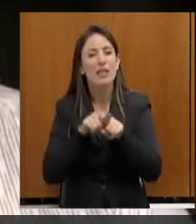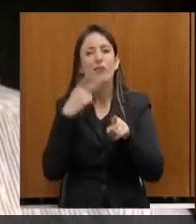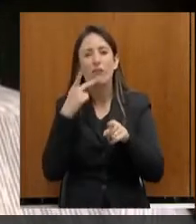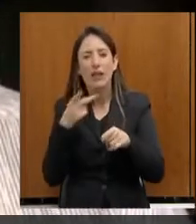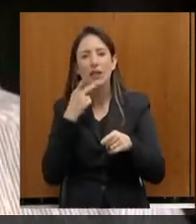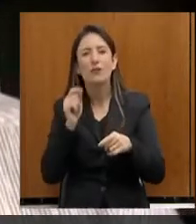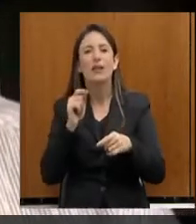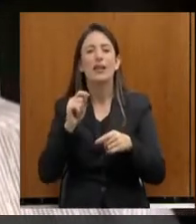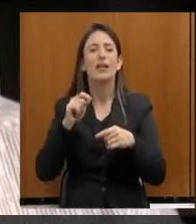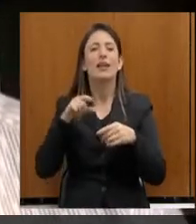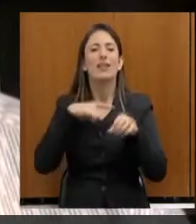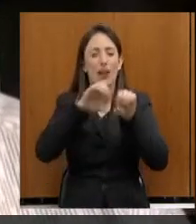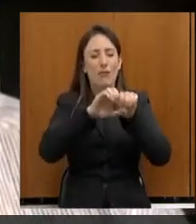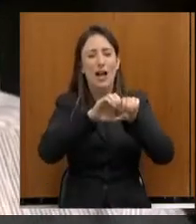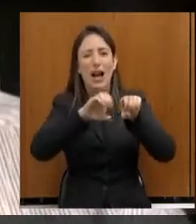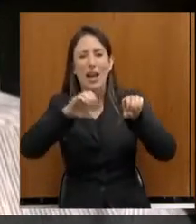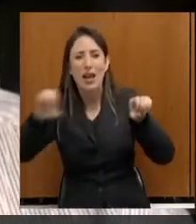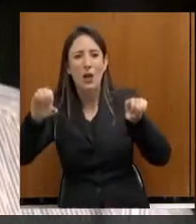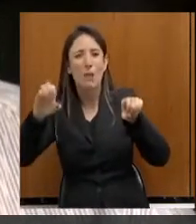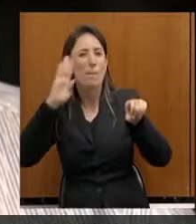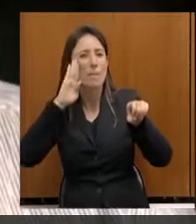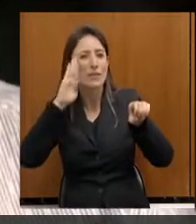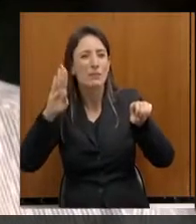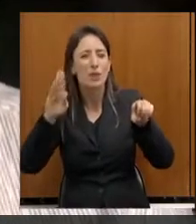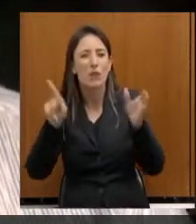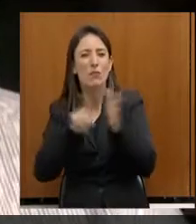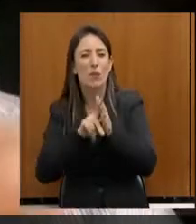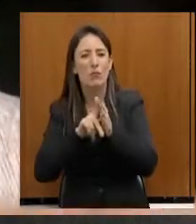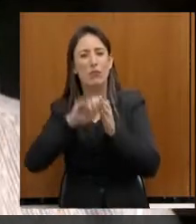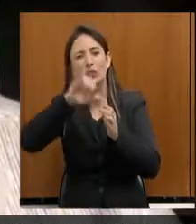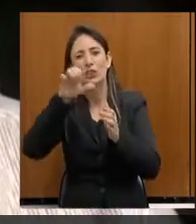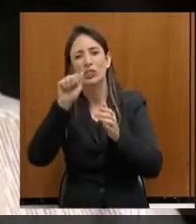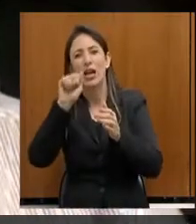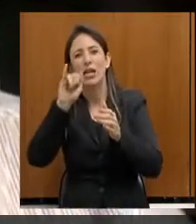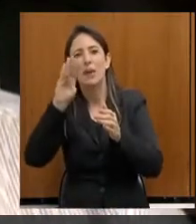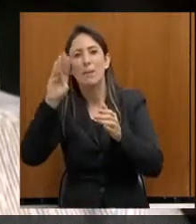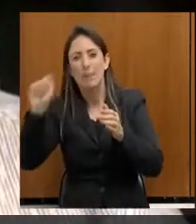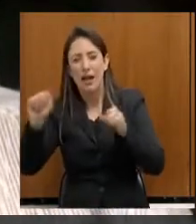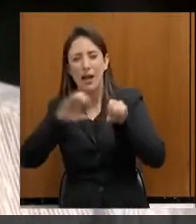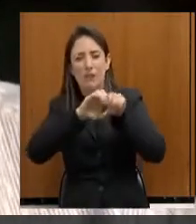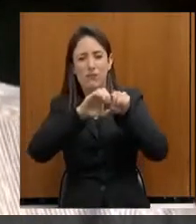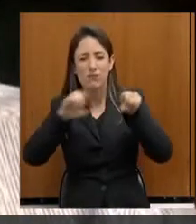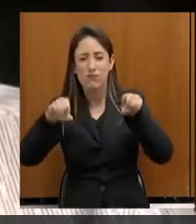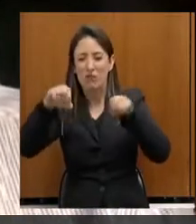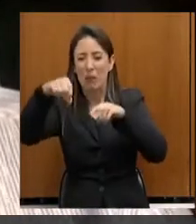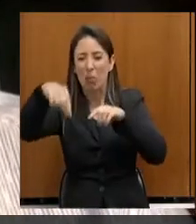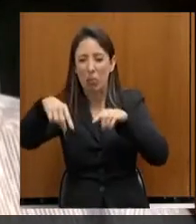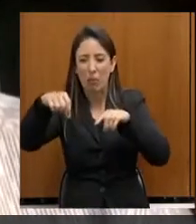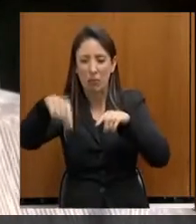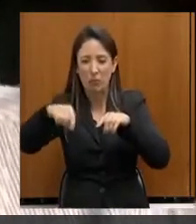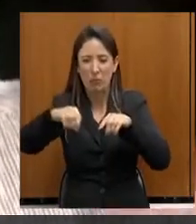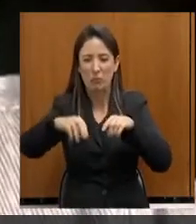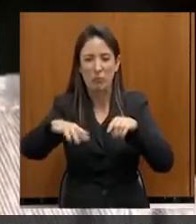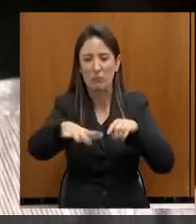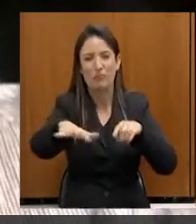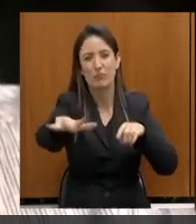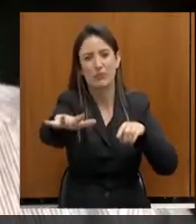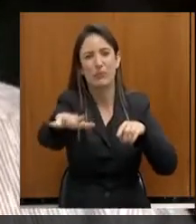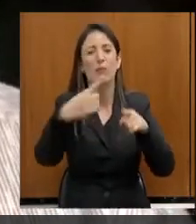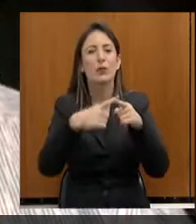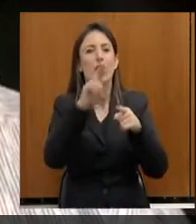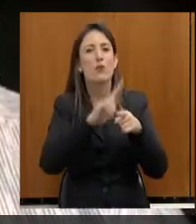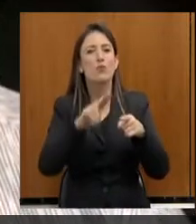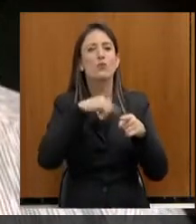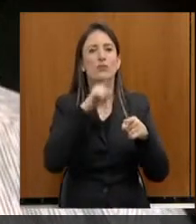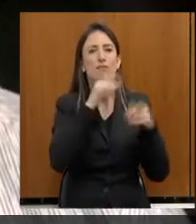daí bate tá vazando falei é um canal que tira as Águas do São Francisco e droga desse canal e ele retribui para os canais